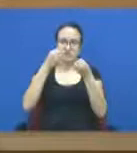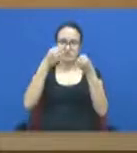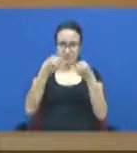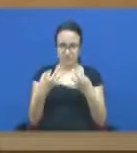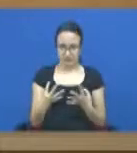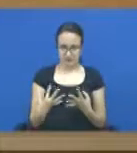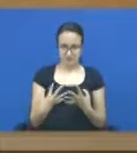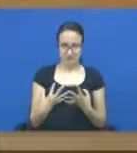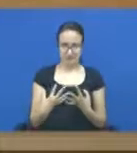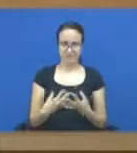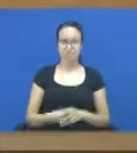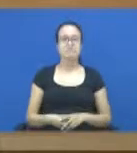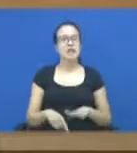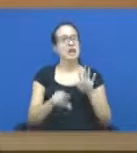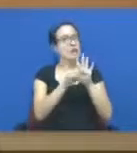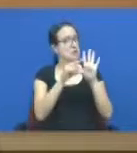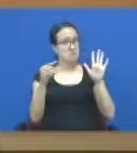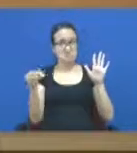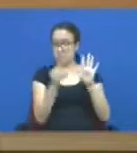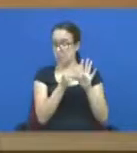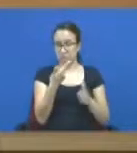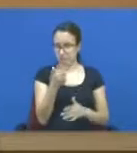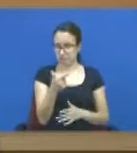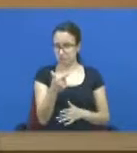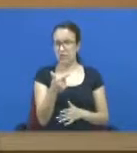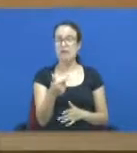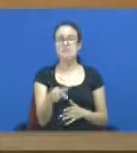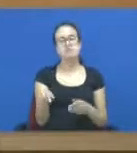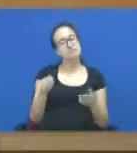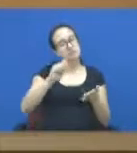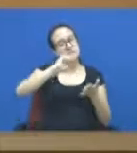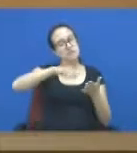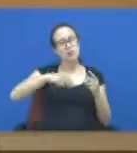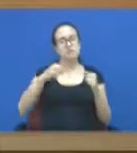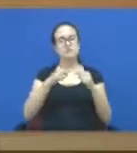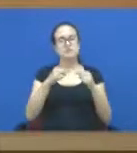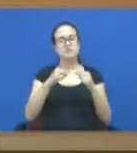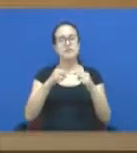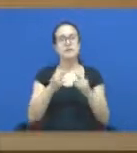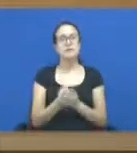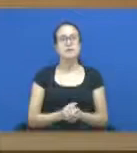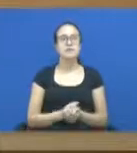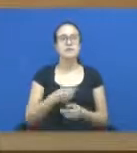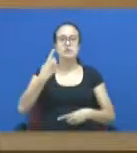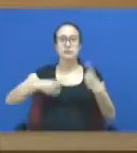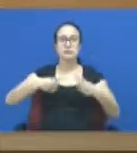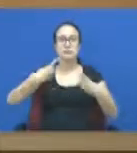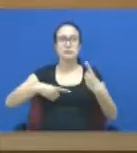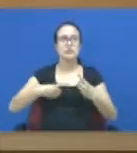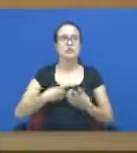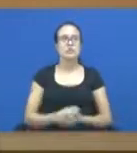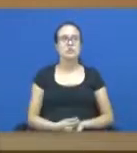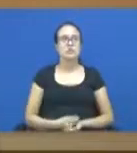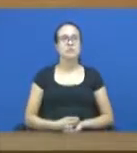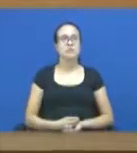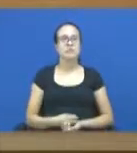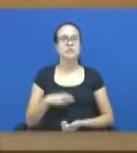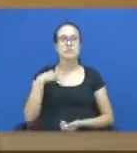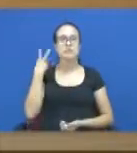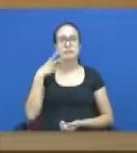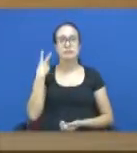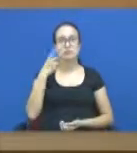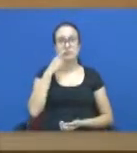O projeto não contém emendas e os pareceres das comissões são favoráveis. Está em discussão o projeto de lei 270.